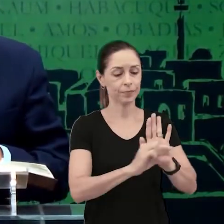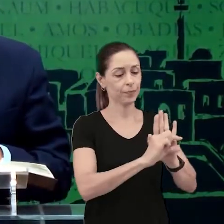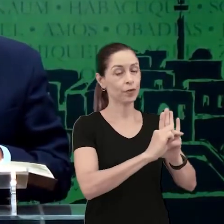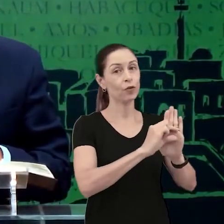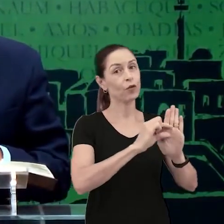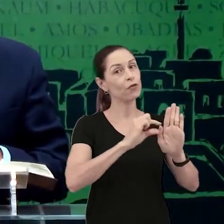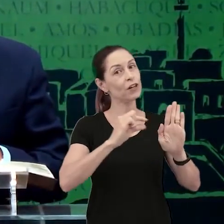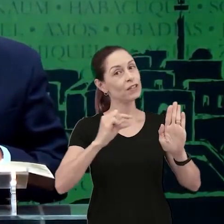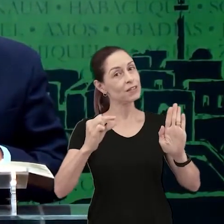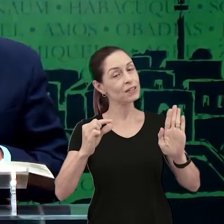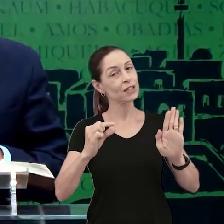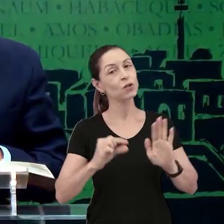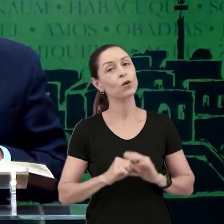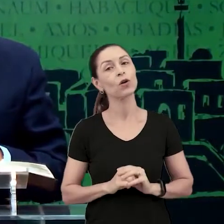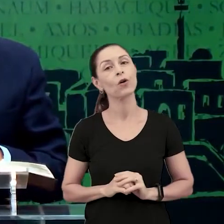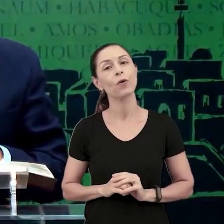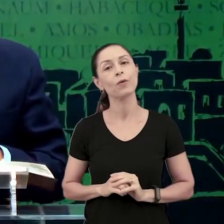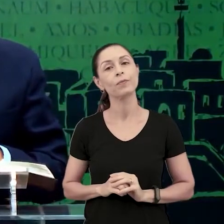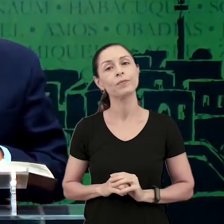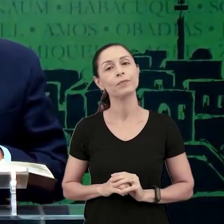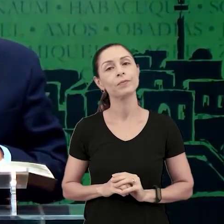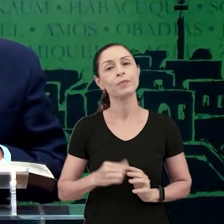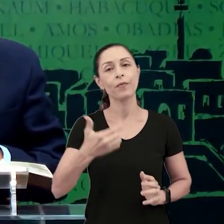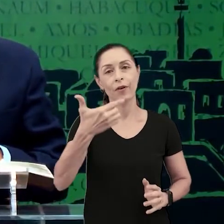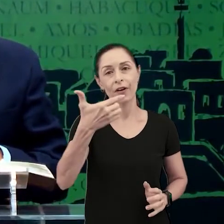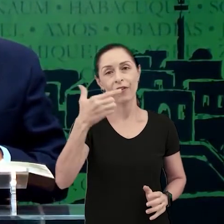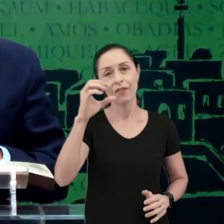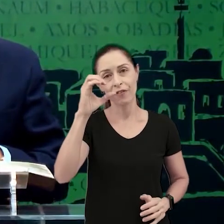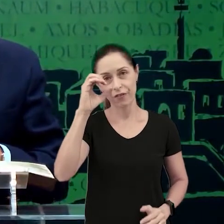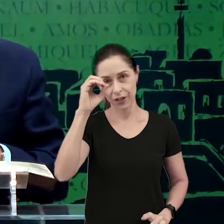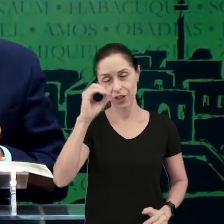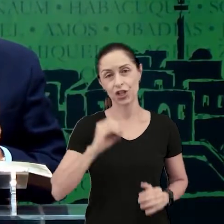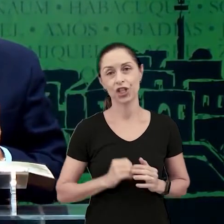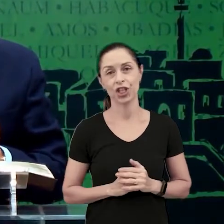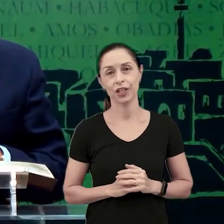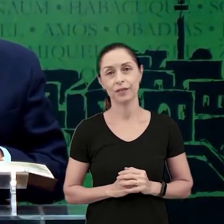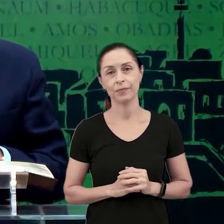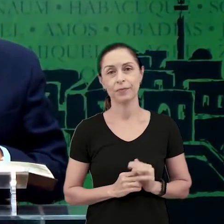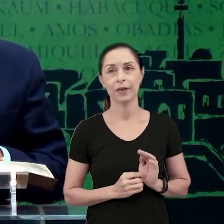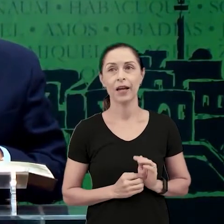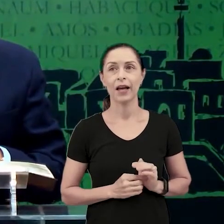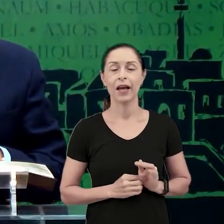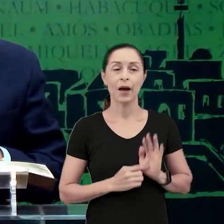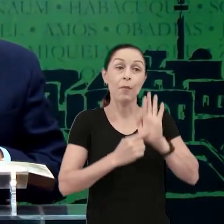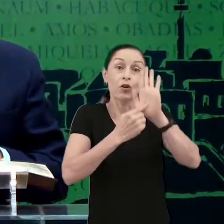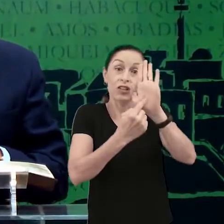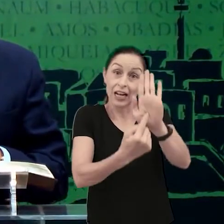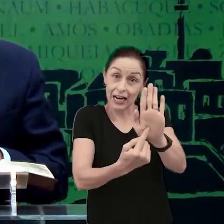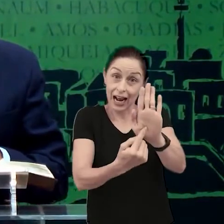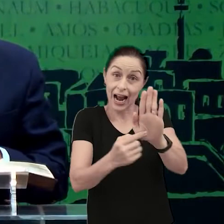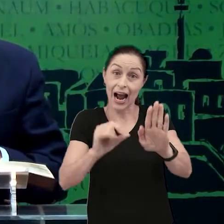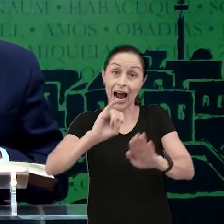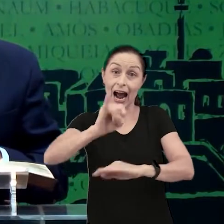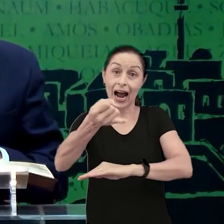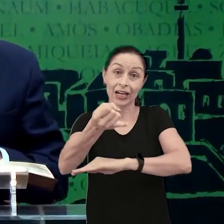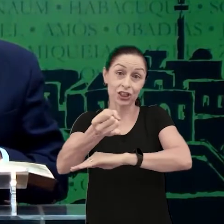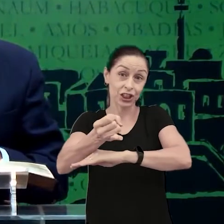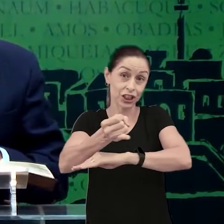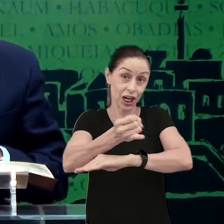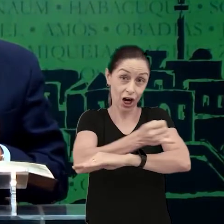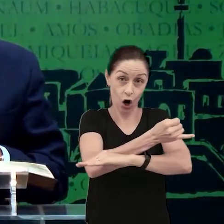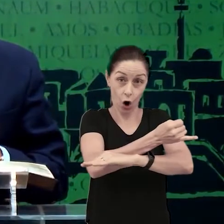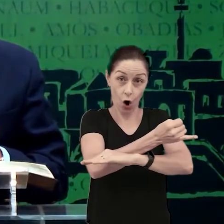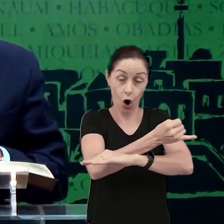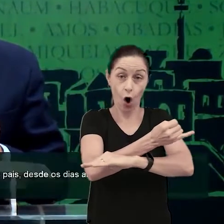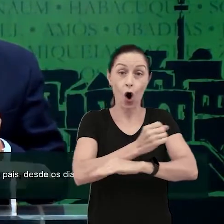versículo de número 20, quando diz assim: mostrarás a Jacó a fidelidade e a Abraão a